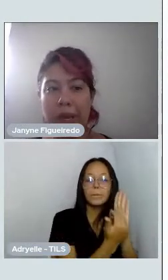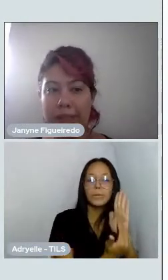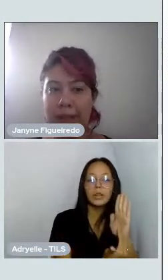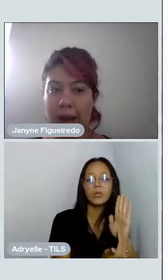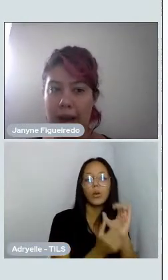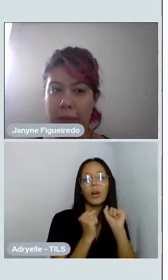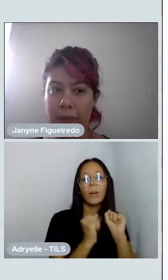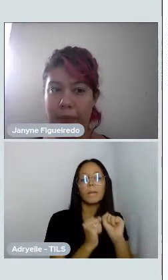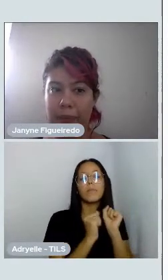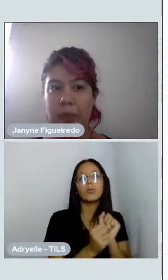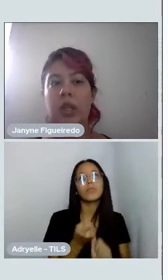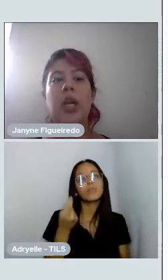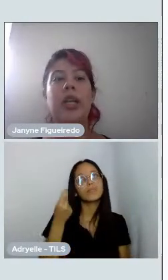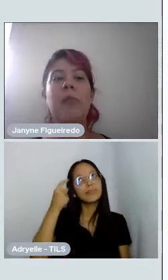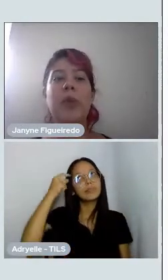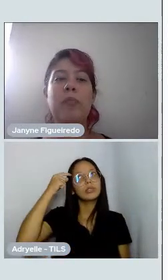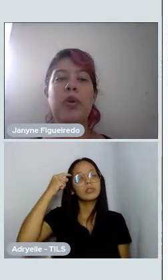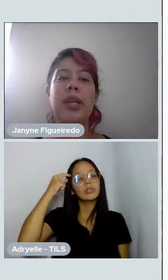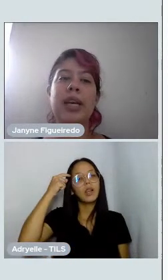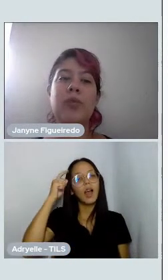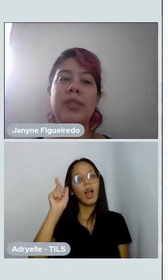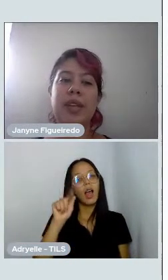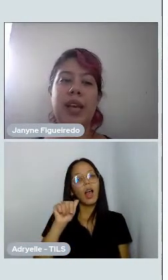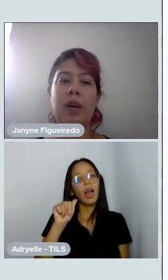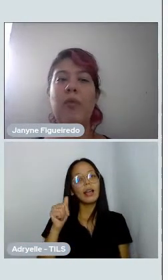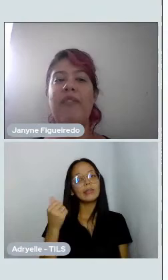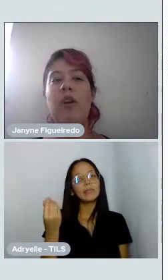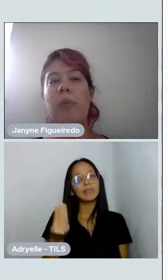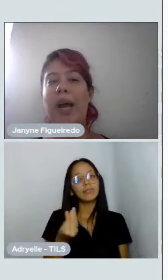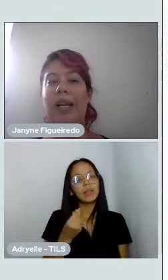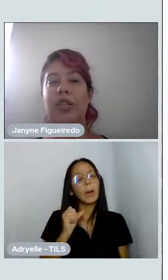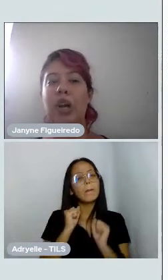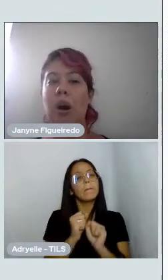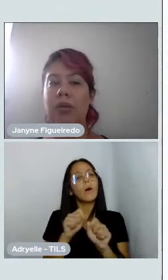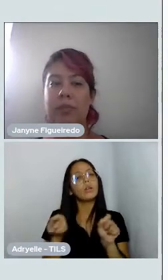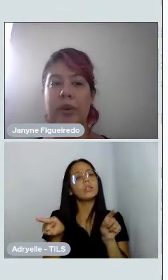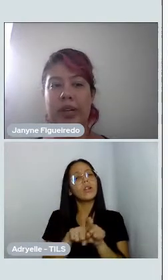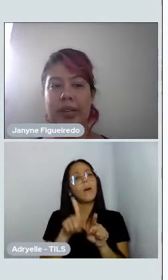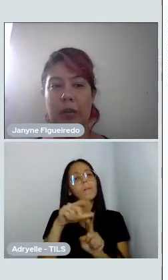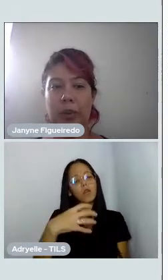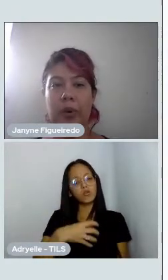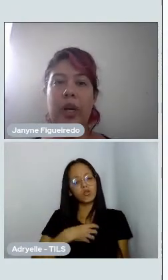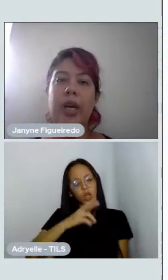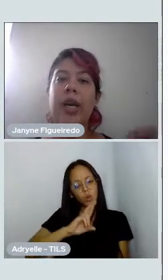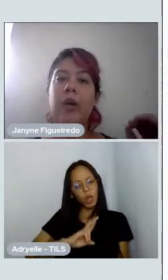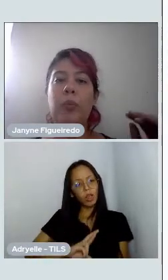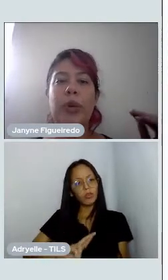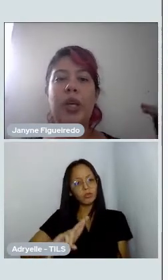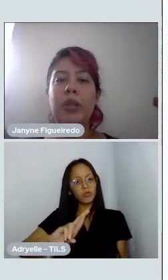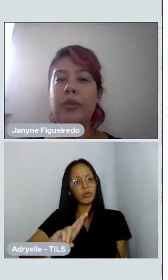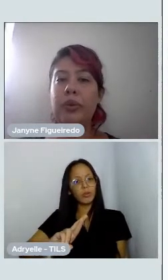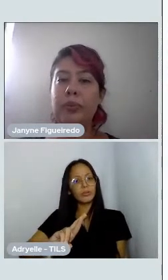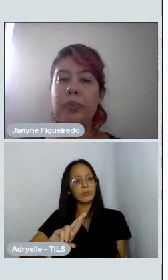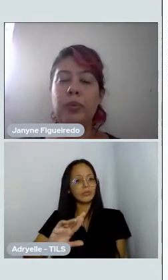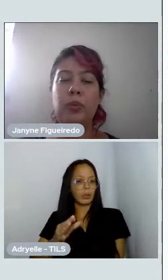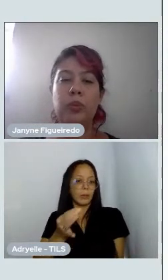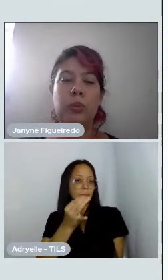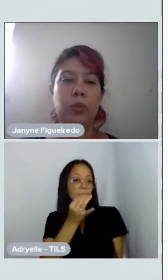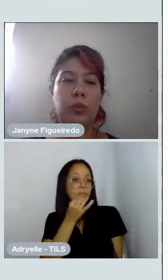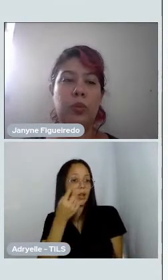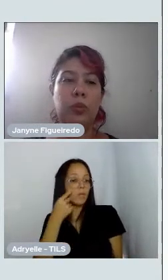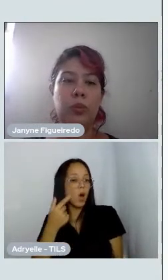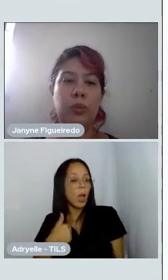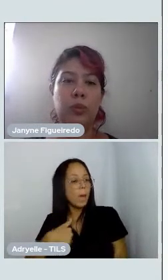pode pensar que também poderiam ser uma forma religiosa. Por exemplo, eu pinto